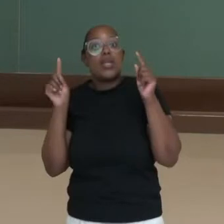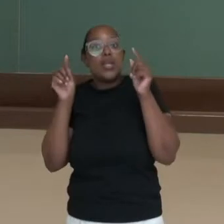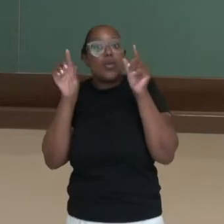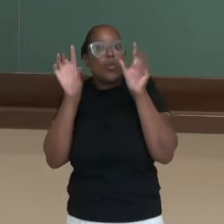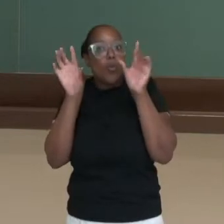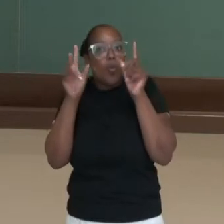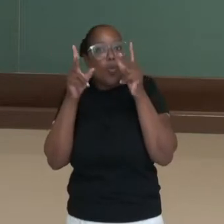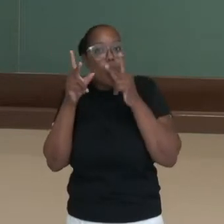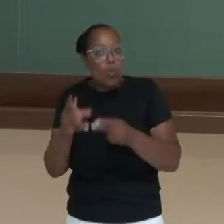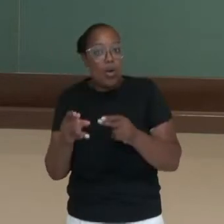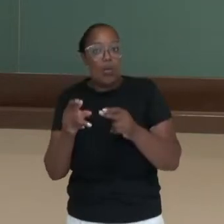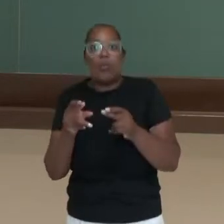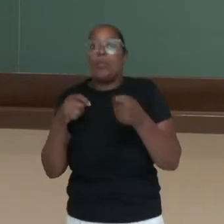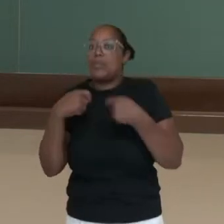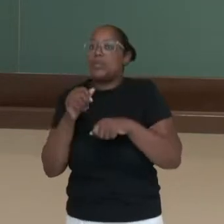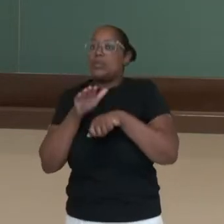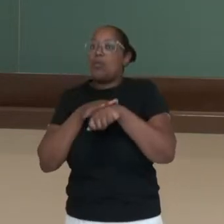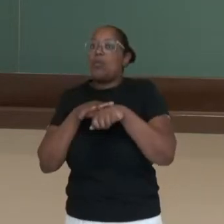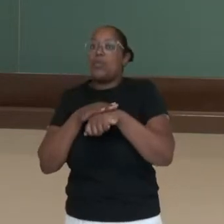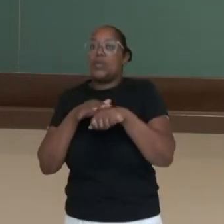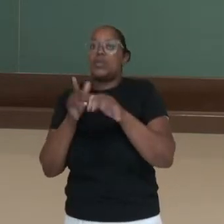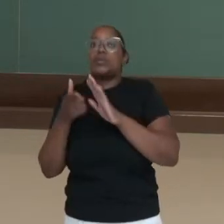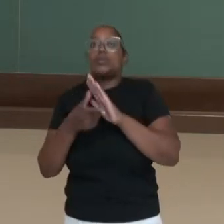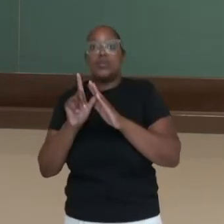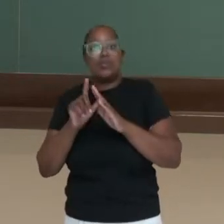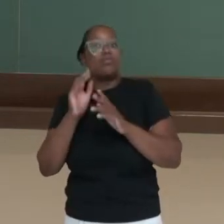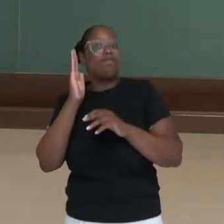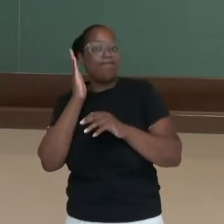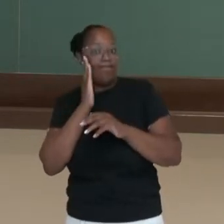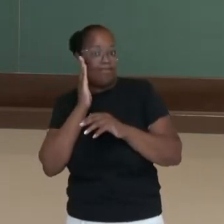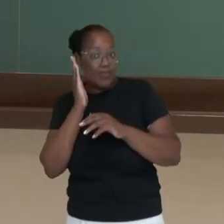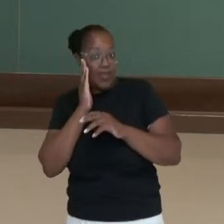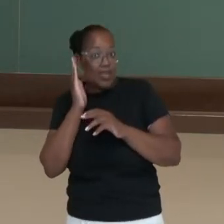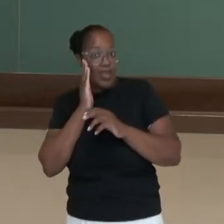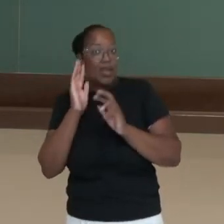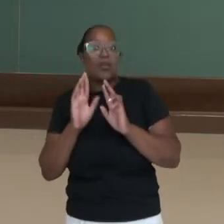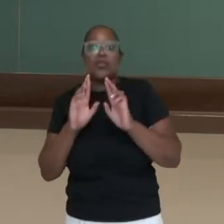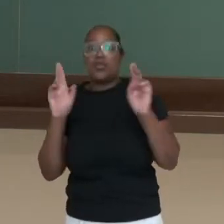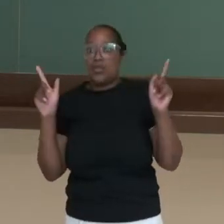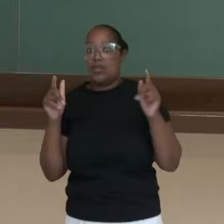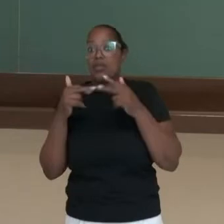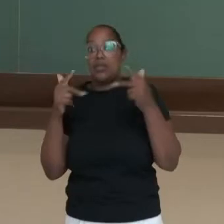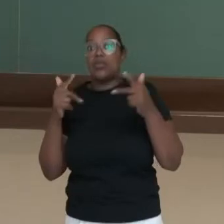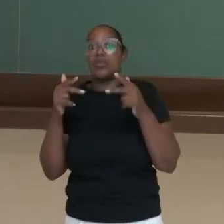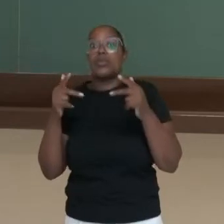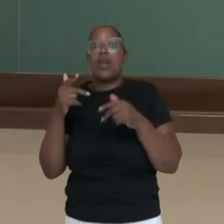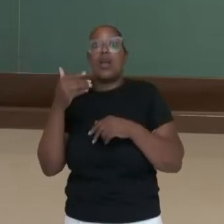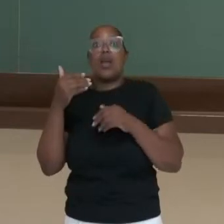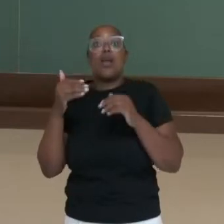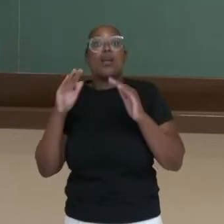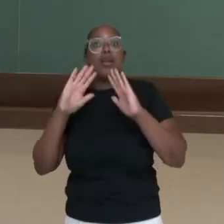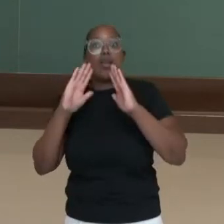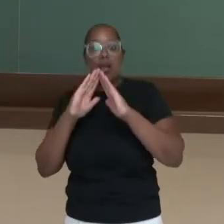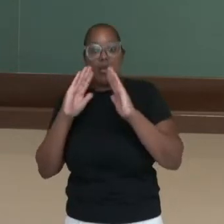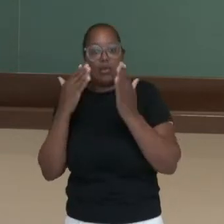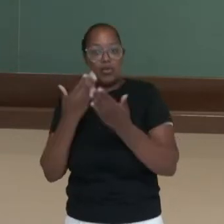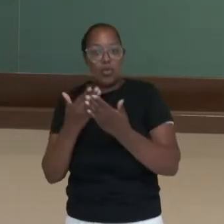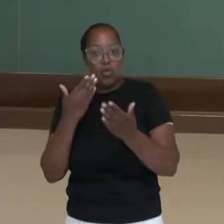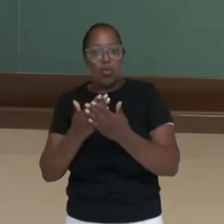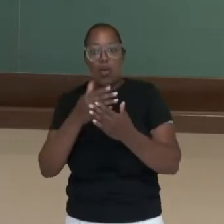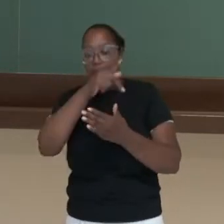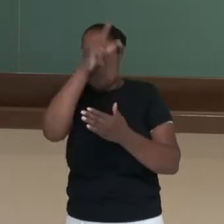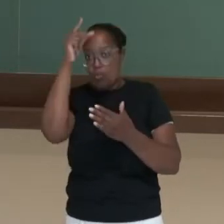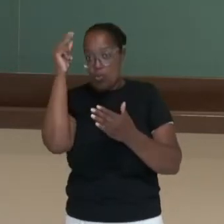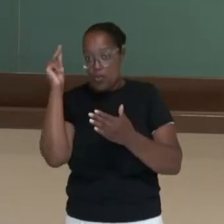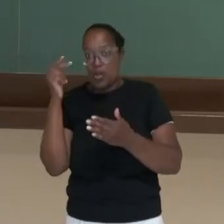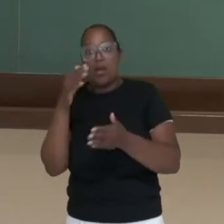eu estou numa esfera pública, certo? Entendeu então, né, o que é uma esfera pública? Aquilo que é comum a todos. E a gente tem que agir